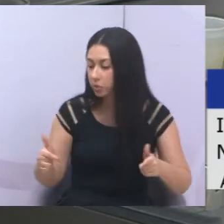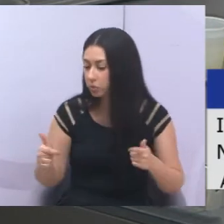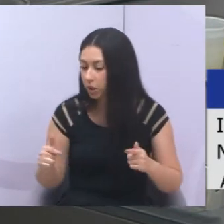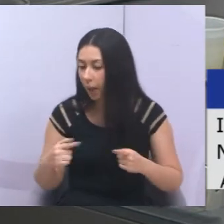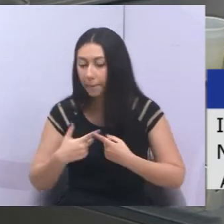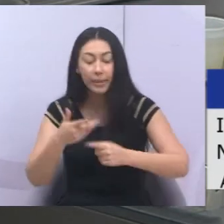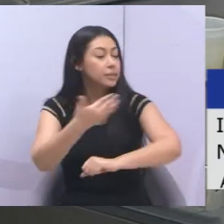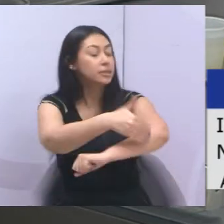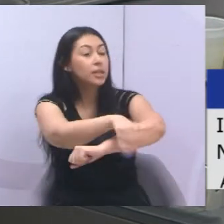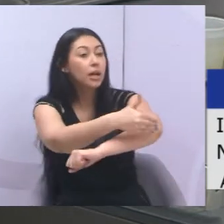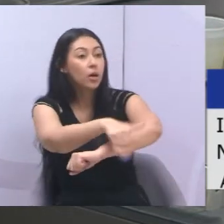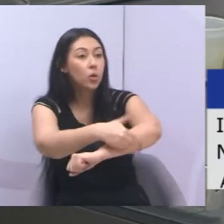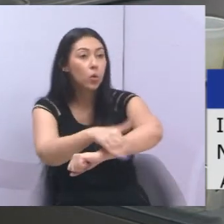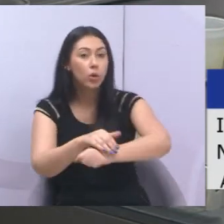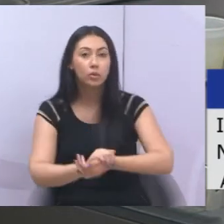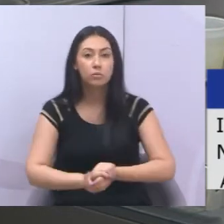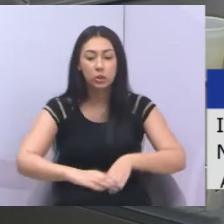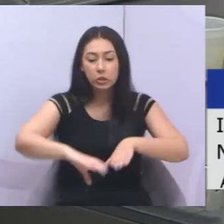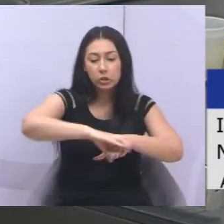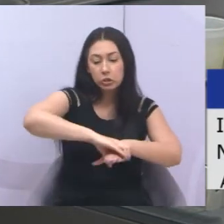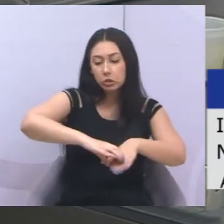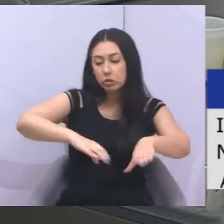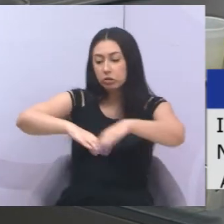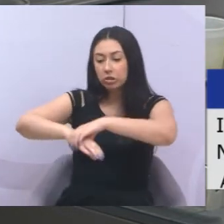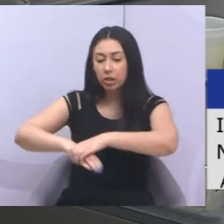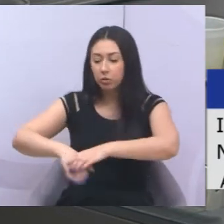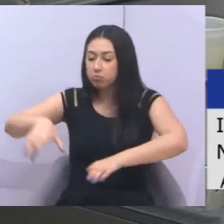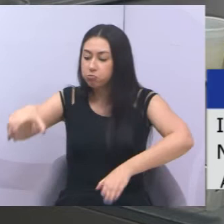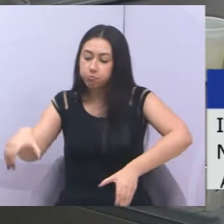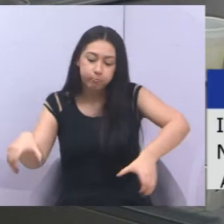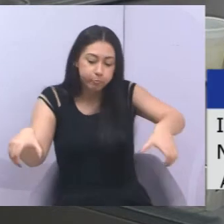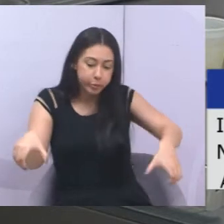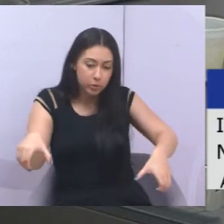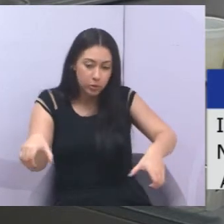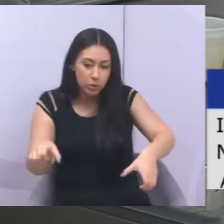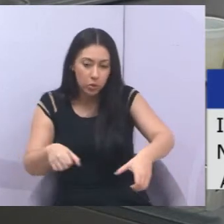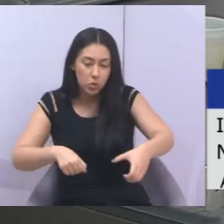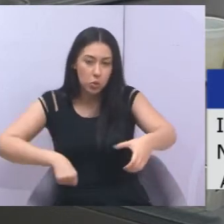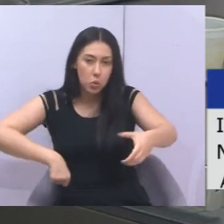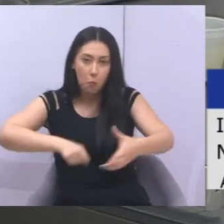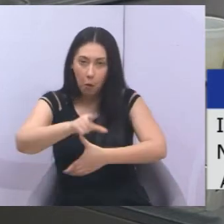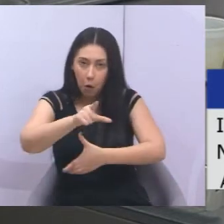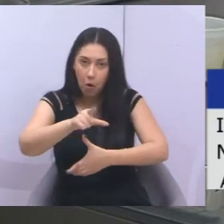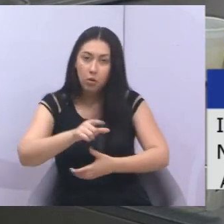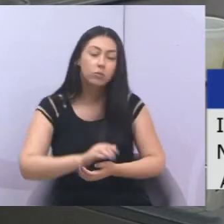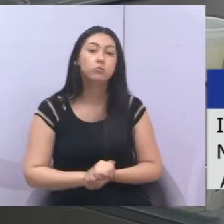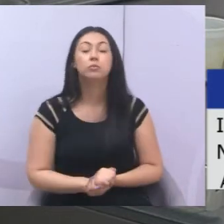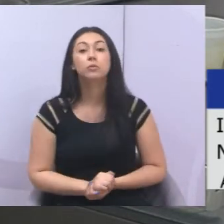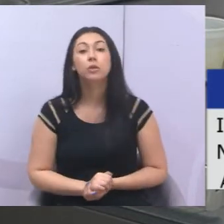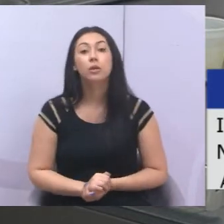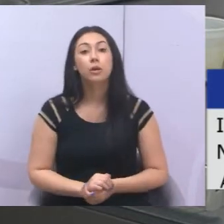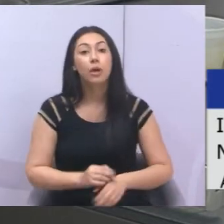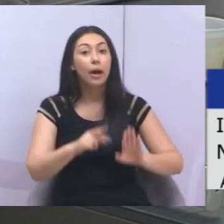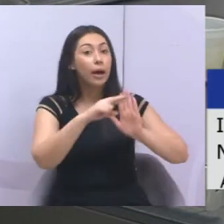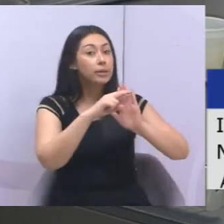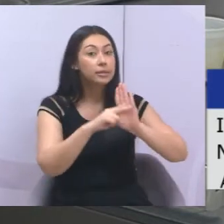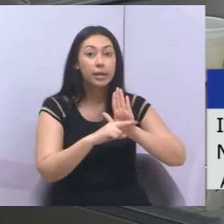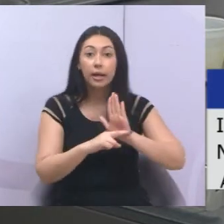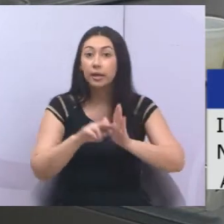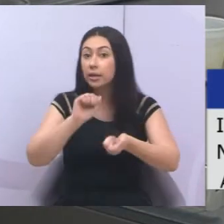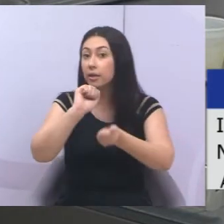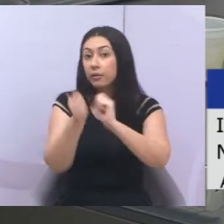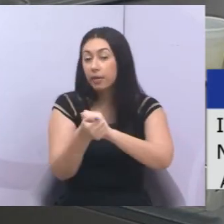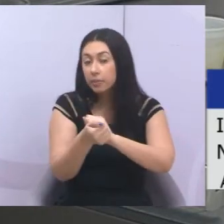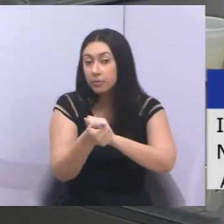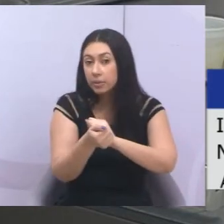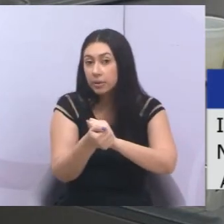dele, ele vai pegar dois pares de chinelo e vai fazer a trave. Então, com relação às regras, ele pode adaptar as regras. Né?